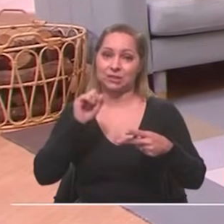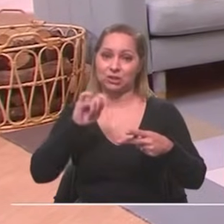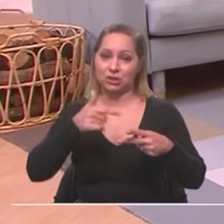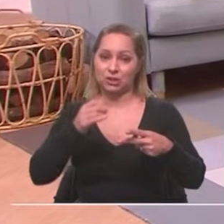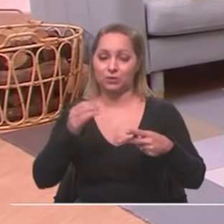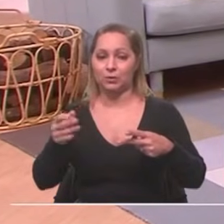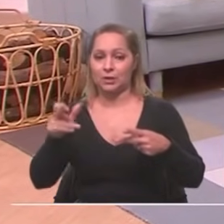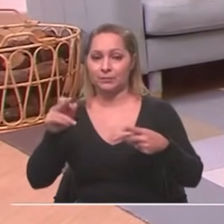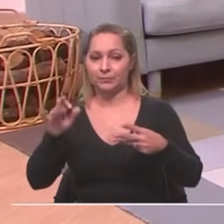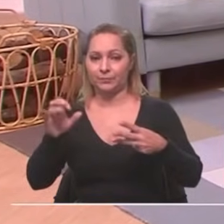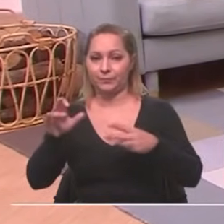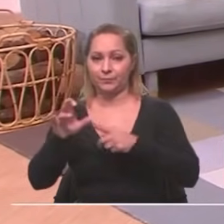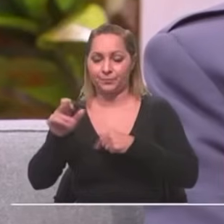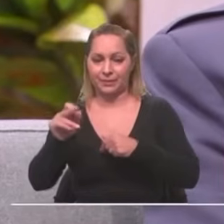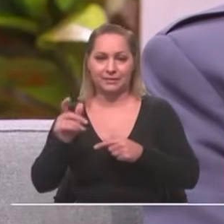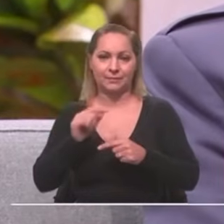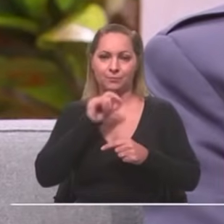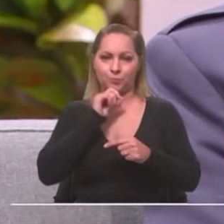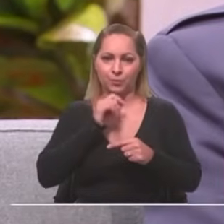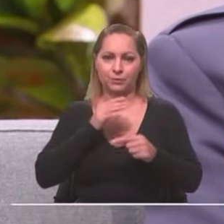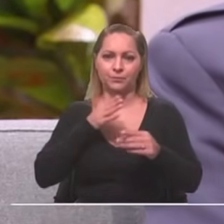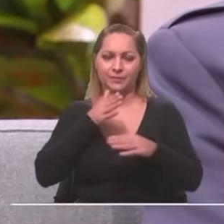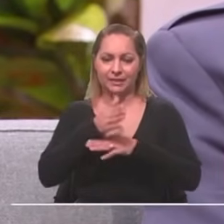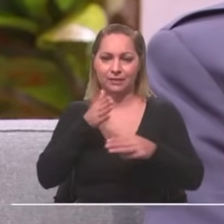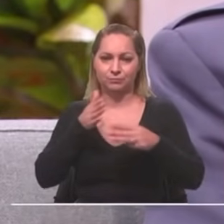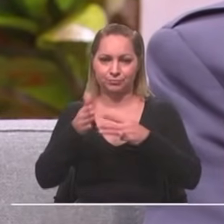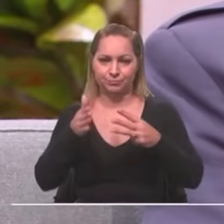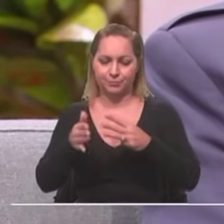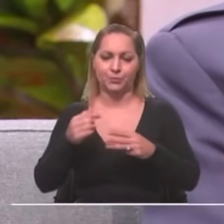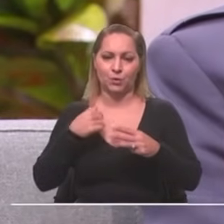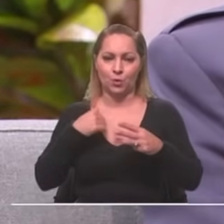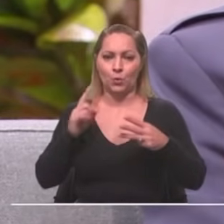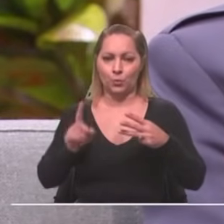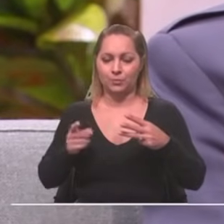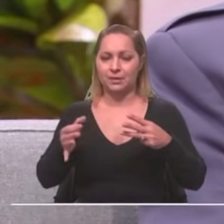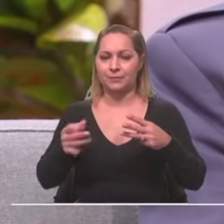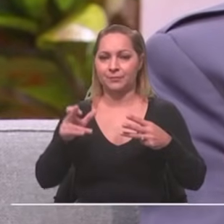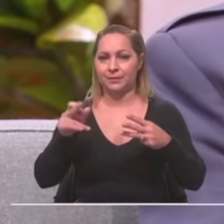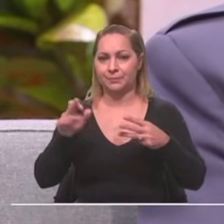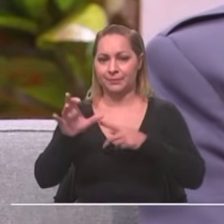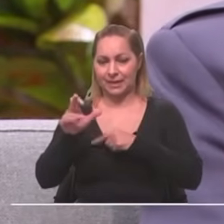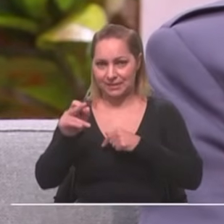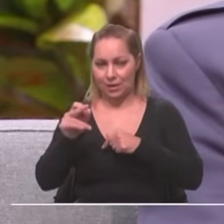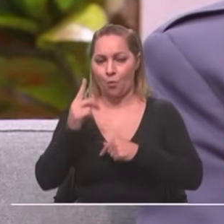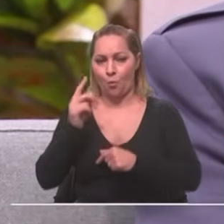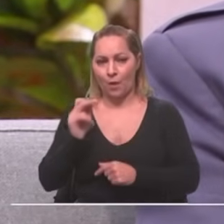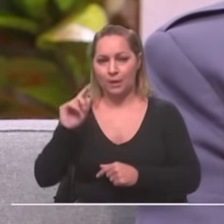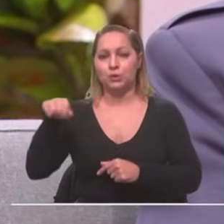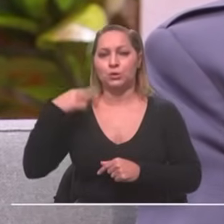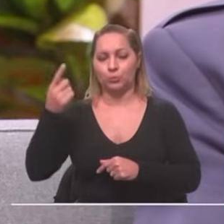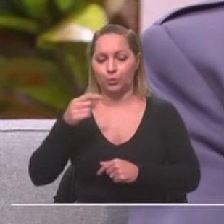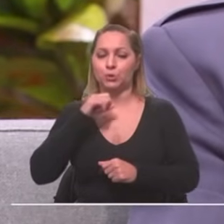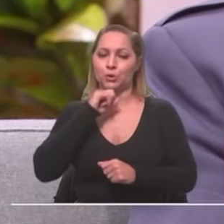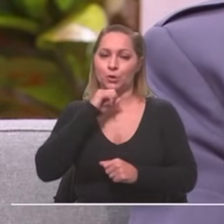Há a possibilidade de se ingressar diretamente em qualquer uma das classes. No meu caso, comecei como praça. Depois, ao fim de um ano, já me era